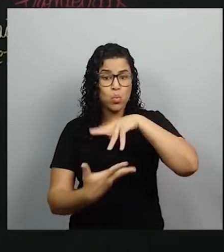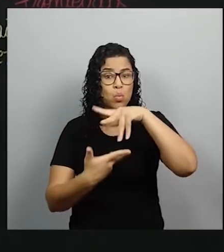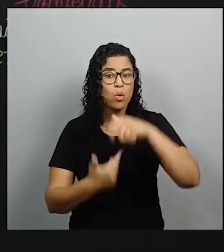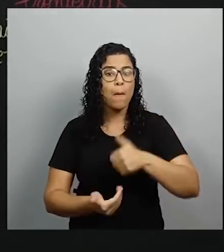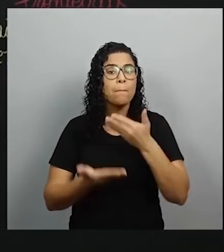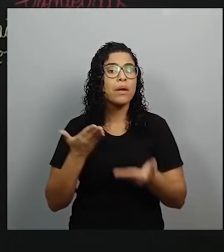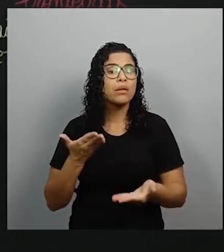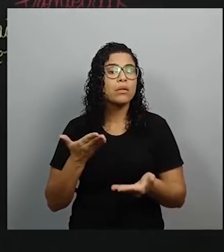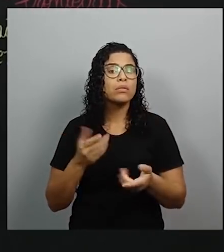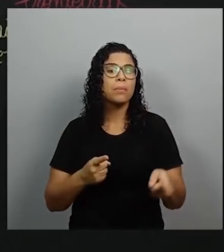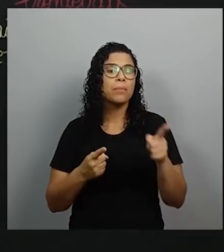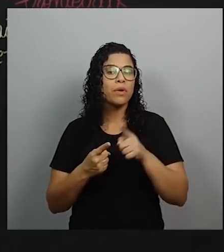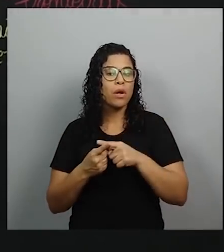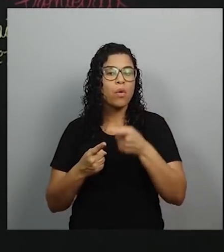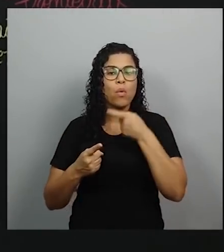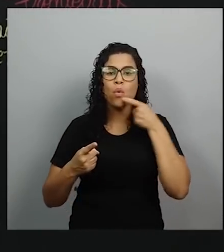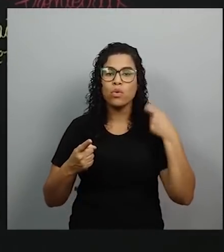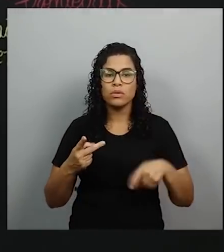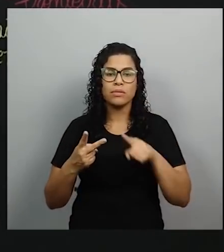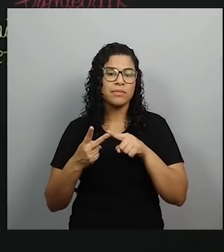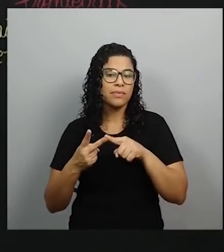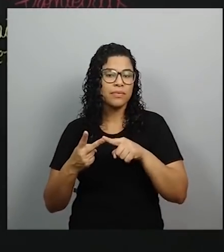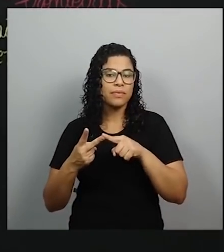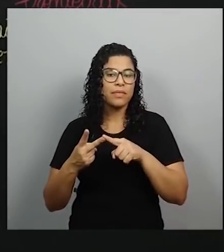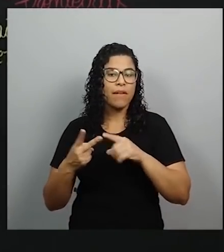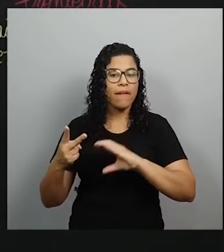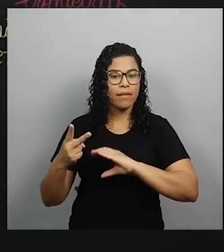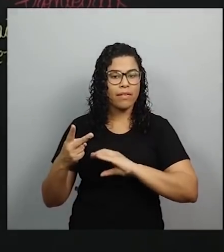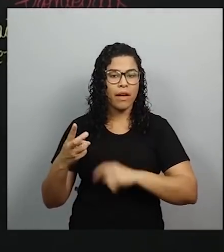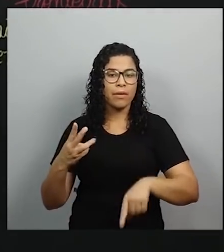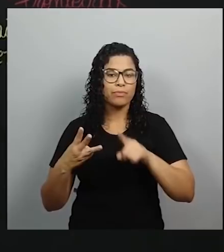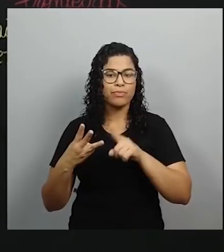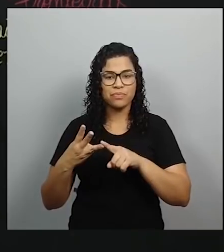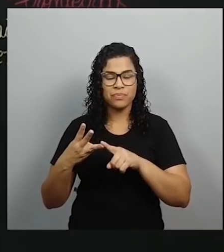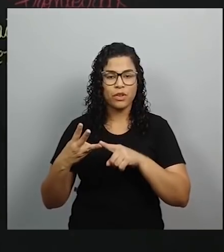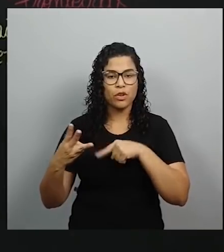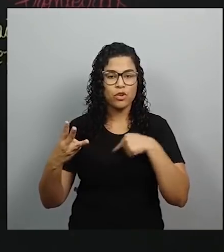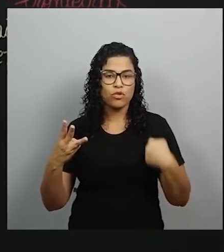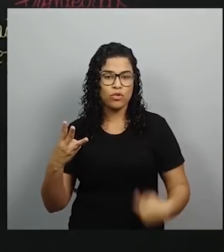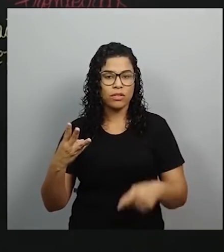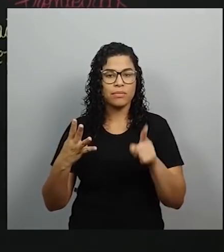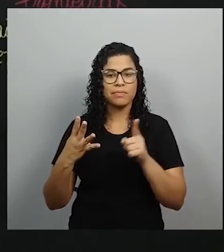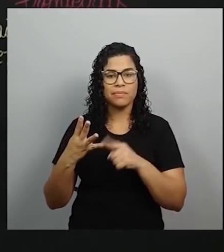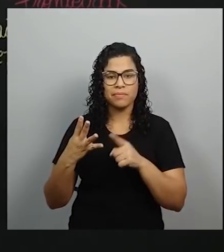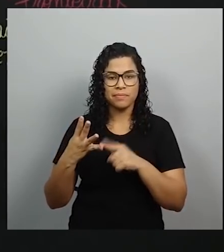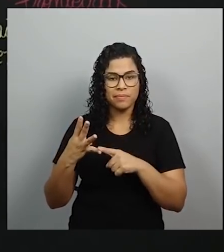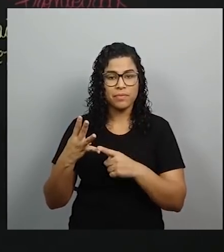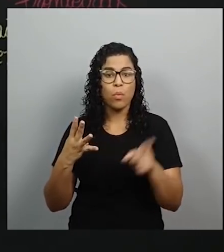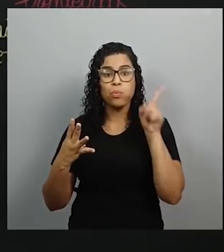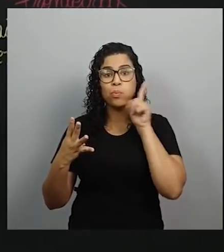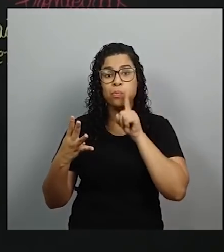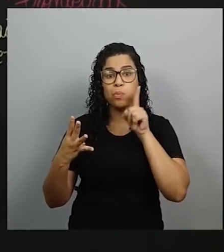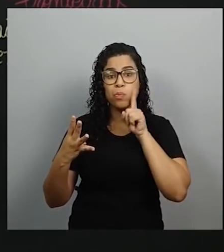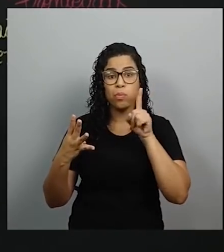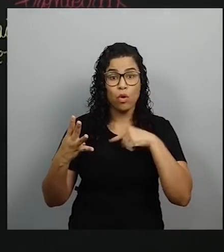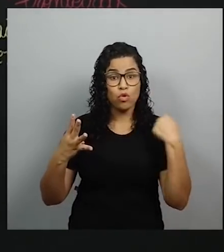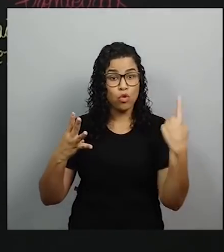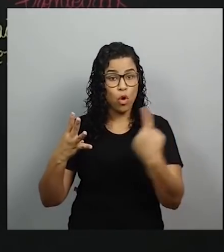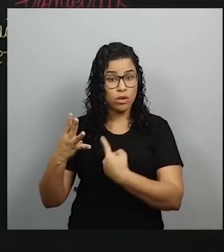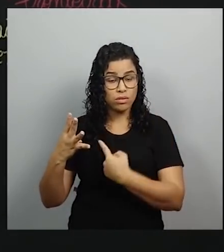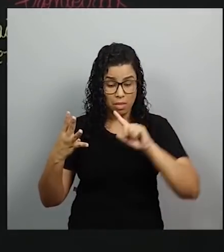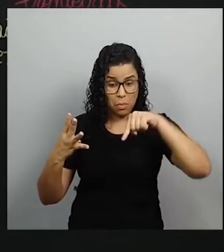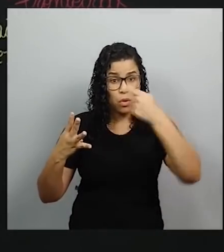perdemos para a Rússia, para o Canadá, para a China e para os Estados Unidos.